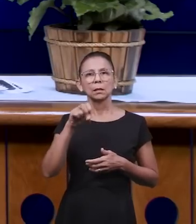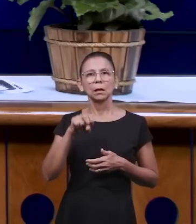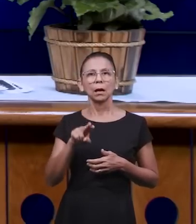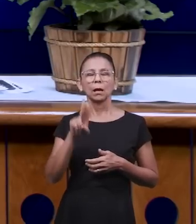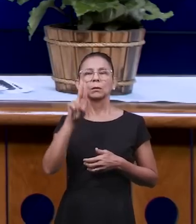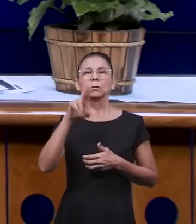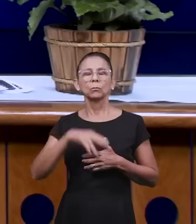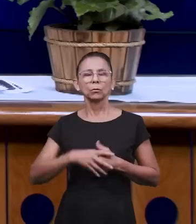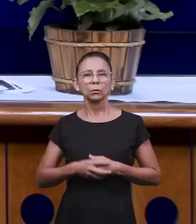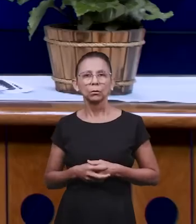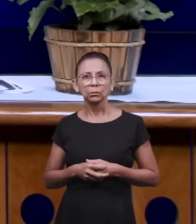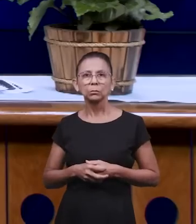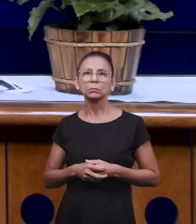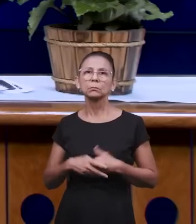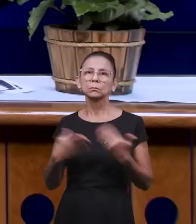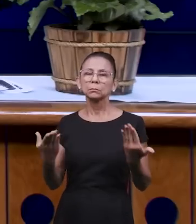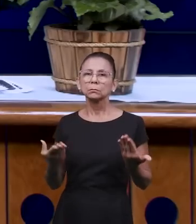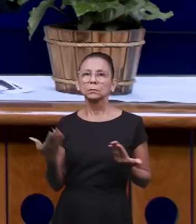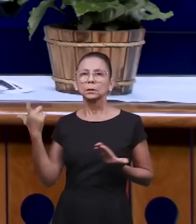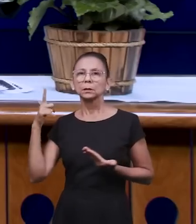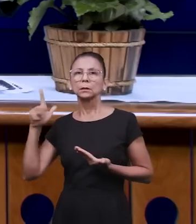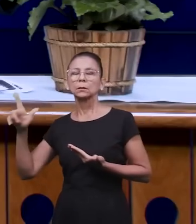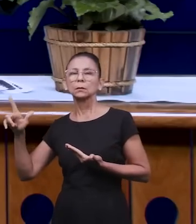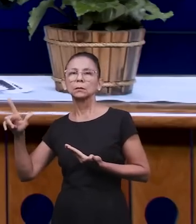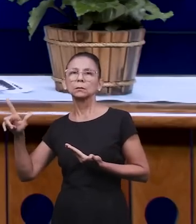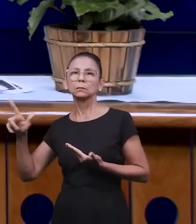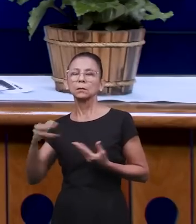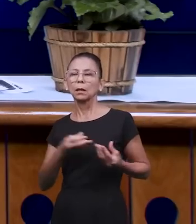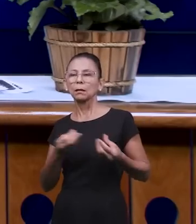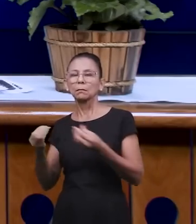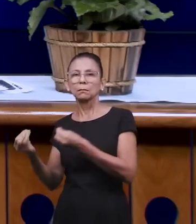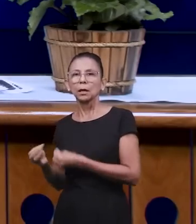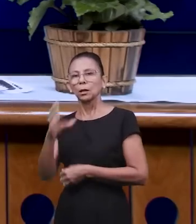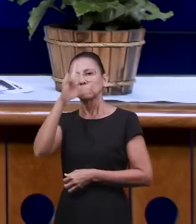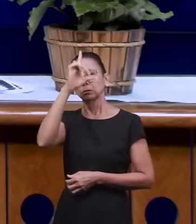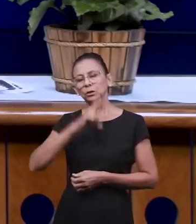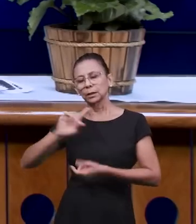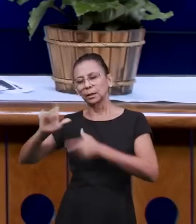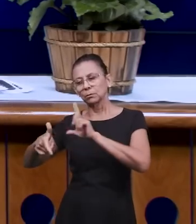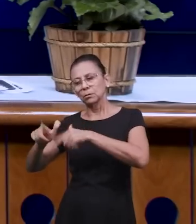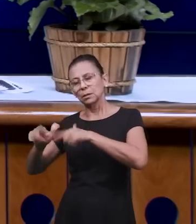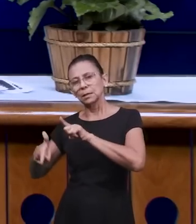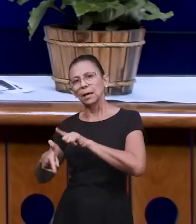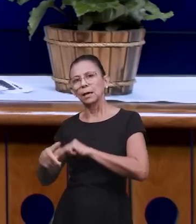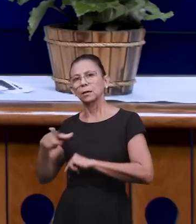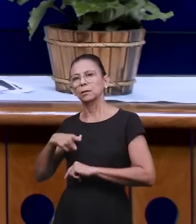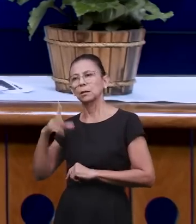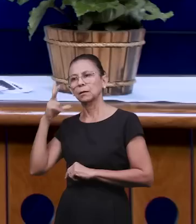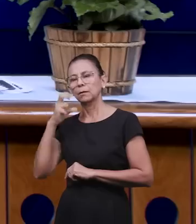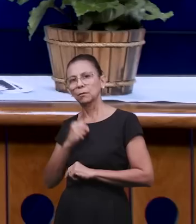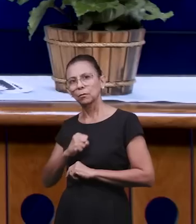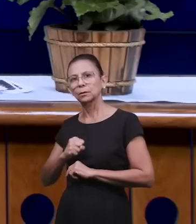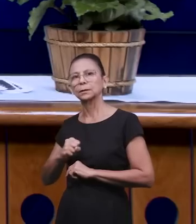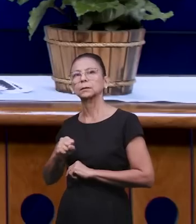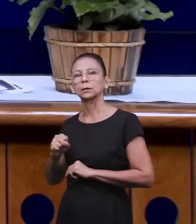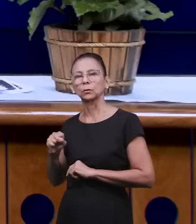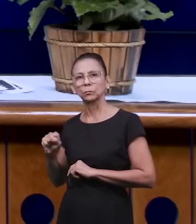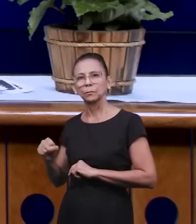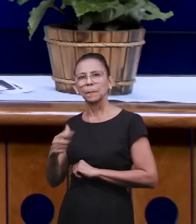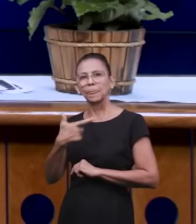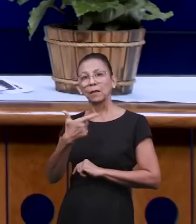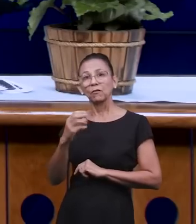nacional. Depois dessas coisas, Israel foi à ONU, a Organização das Nações Unidas, e pediu a votação da terra. Isso tem uma história muito